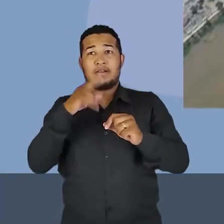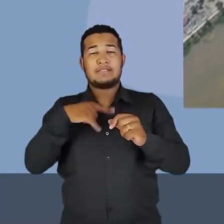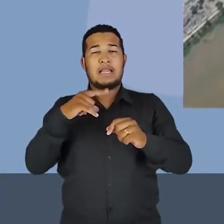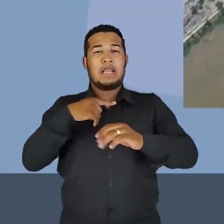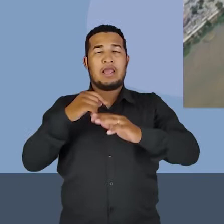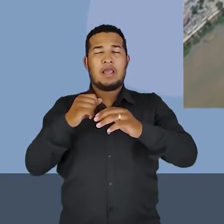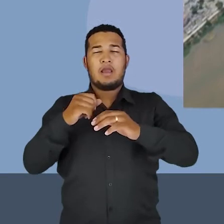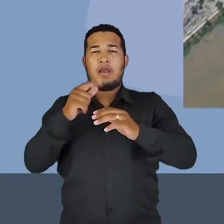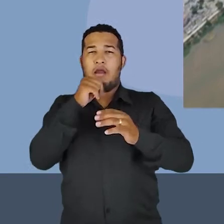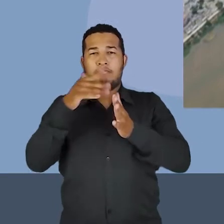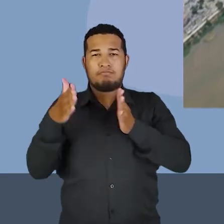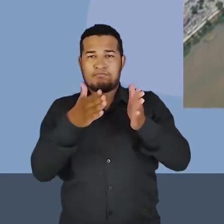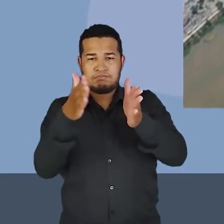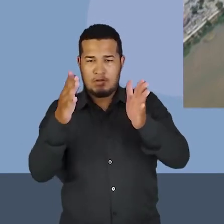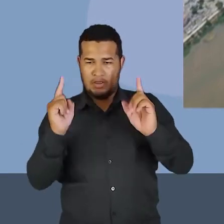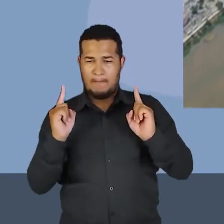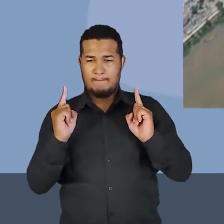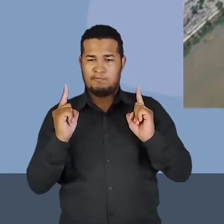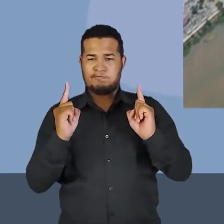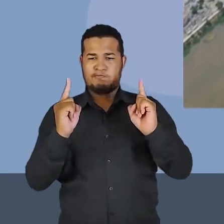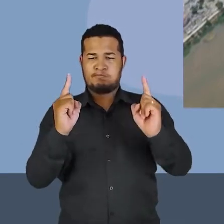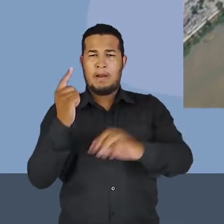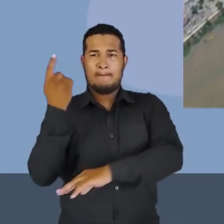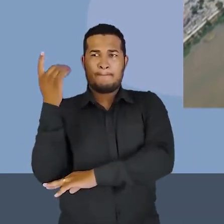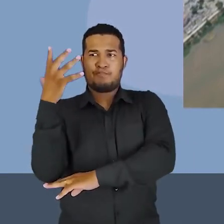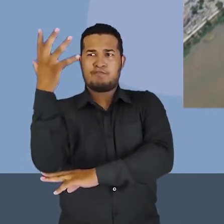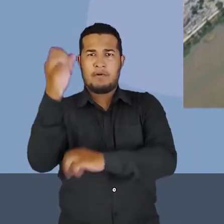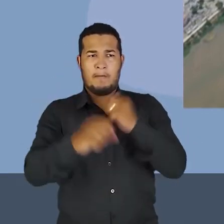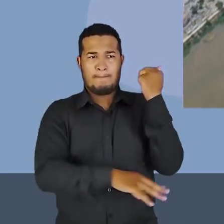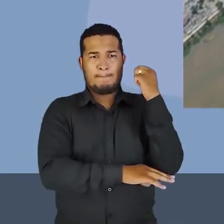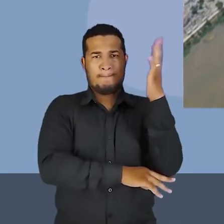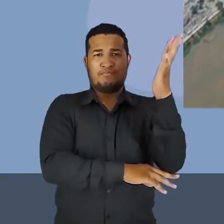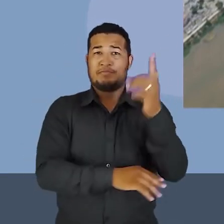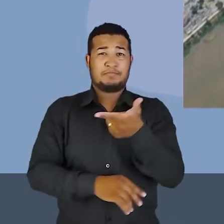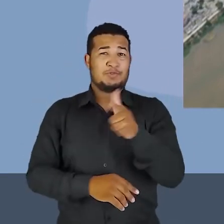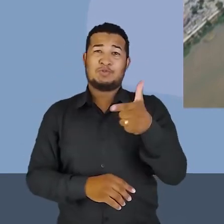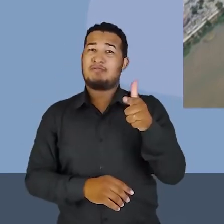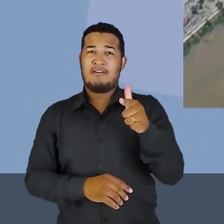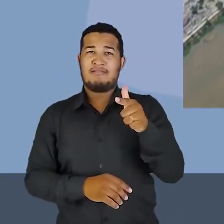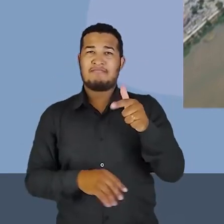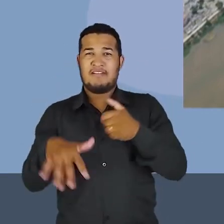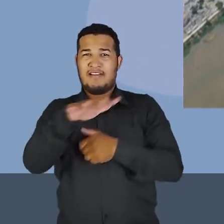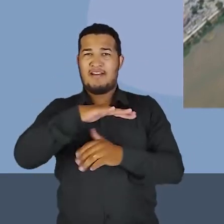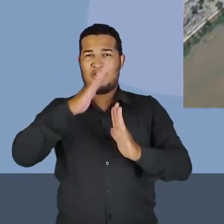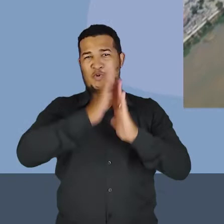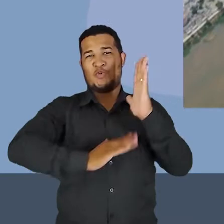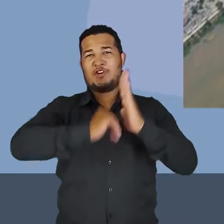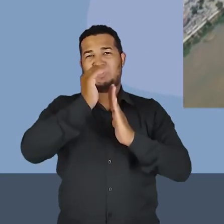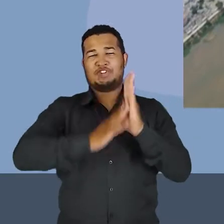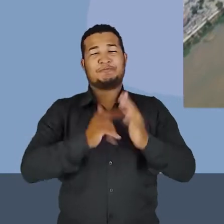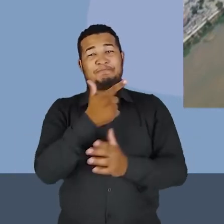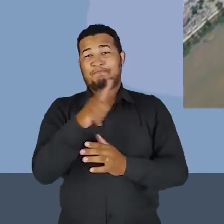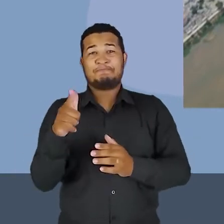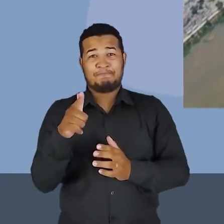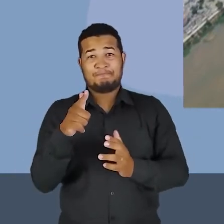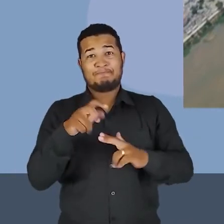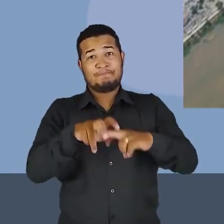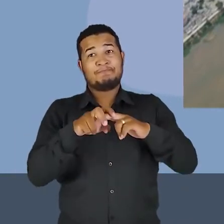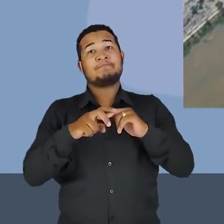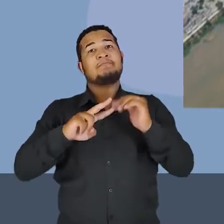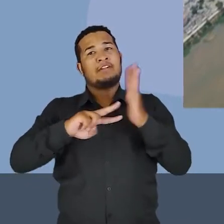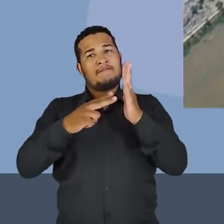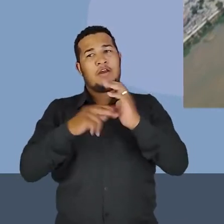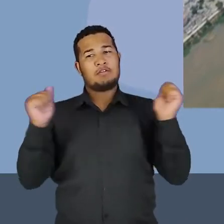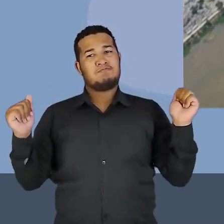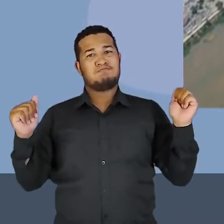que é essa mata que fica próximo ao rio, não existe aí na zona urbana de Colatina, certo? Fazendo com que esse processo